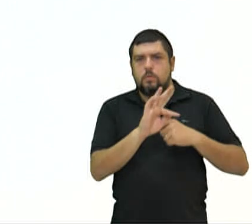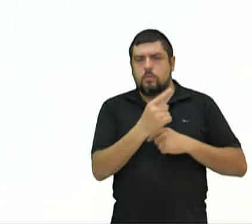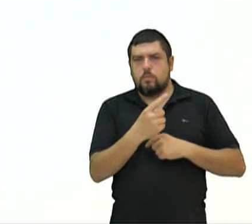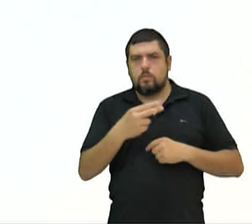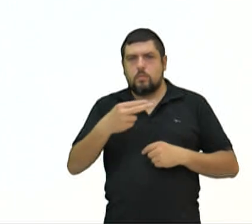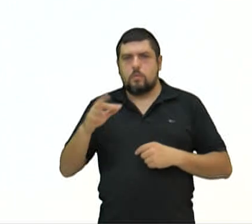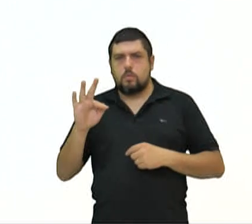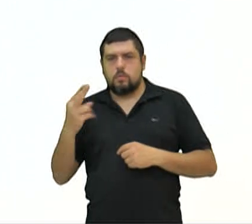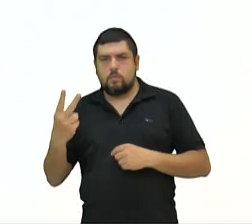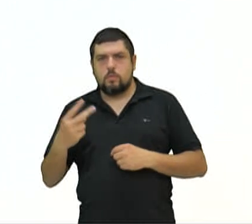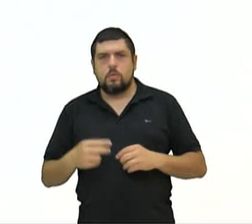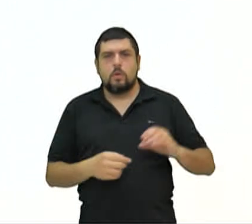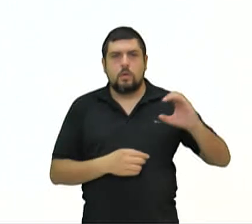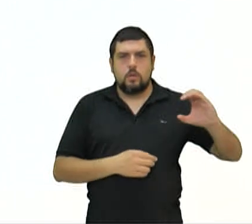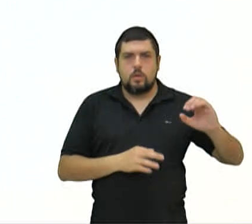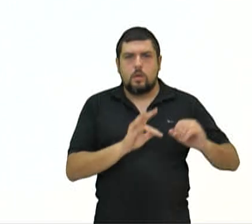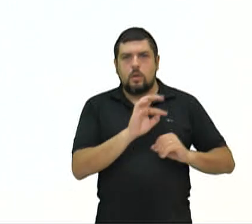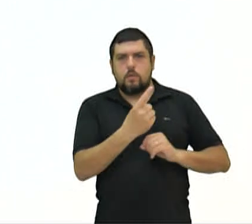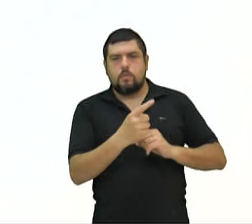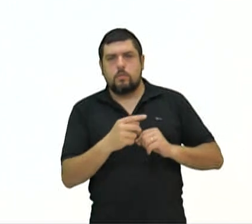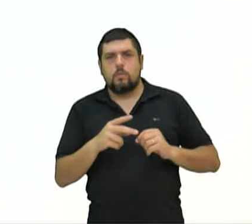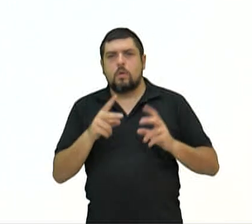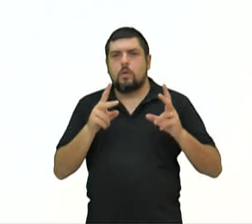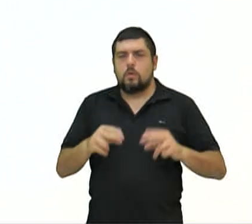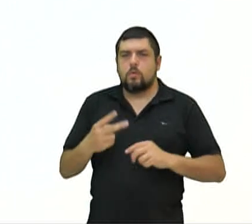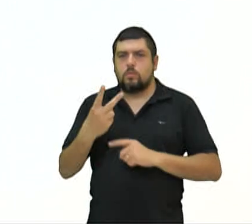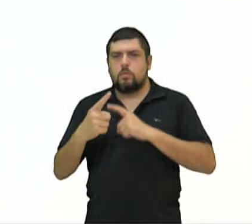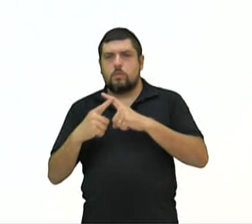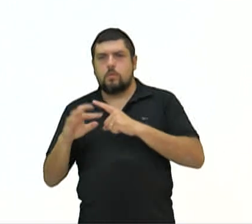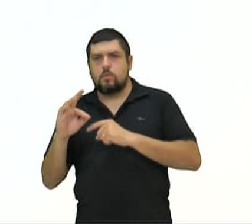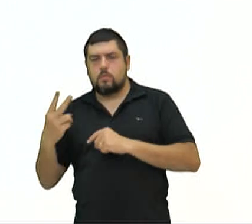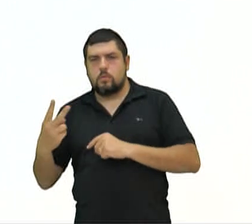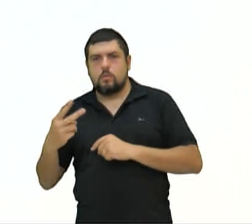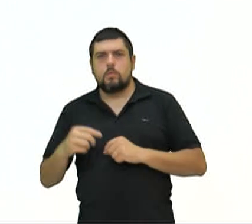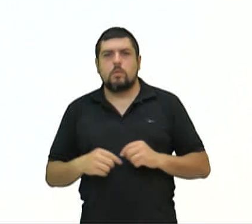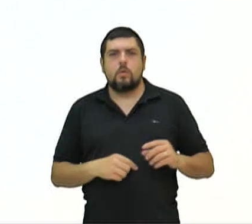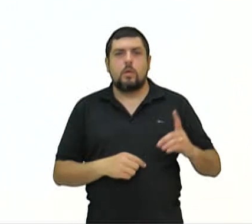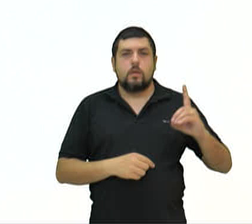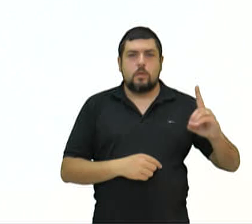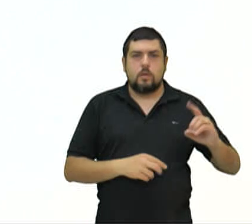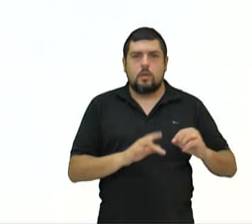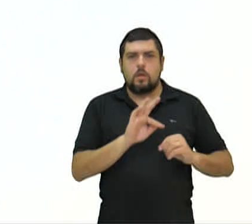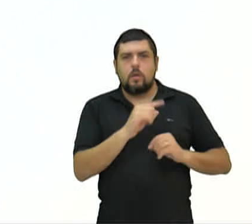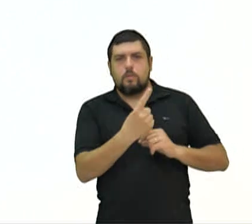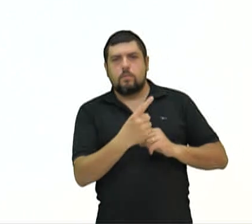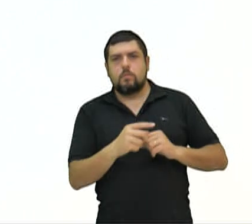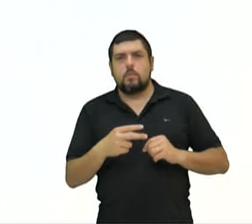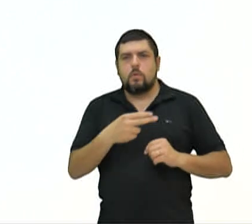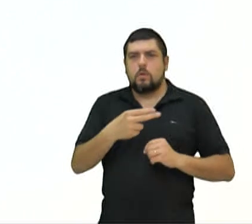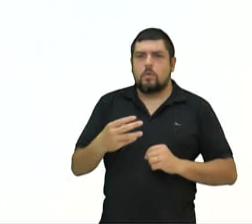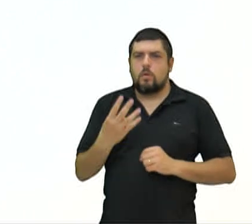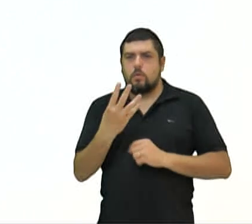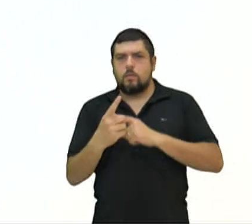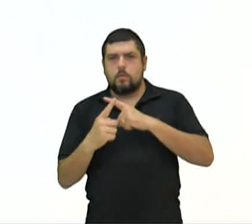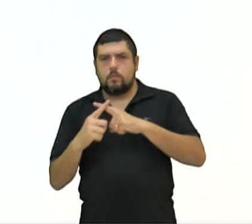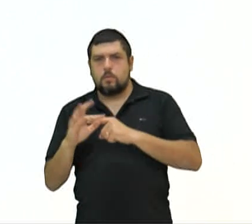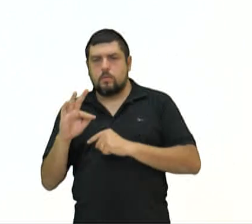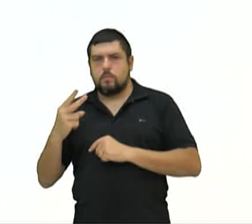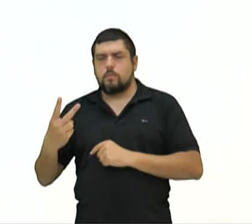C, F1 é igual a 2 vezes F2, ou D, F1 é igual a 4 vezes